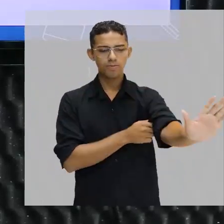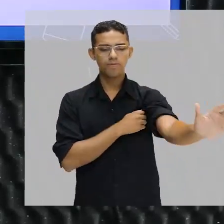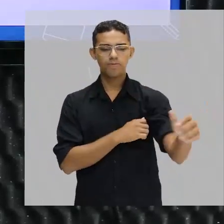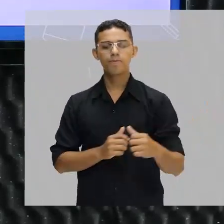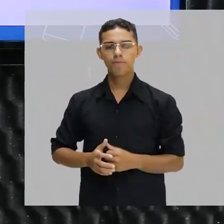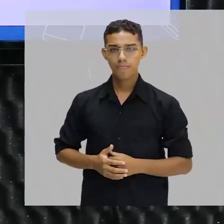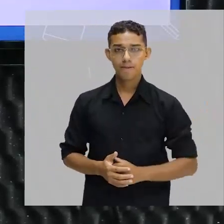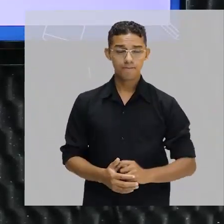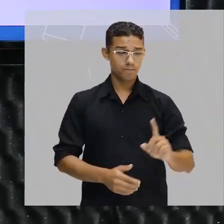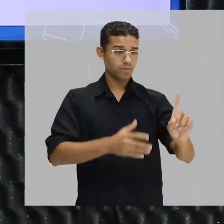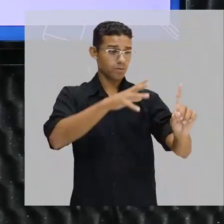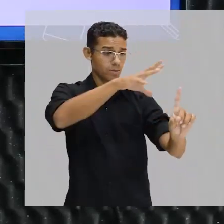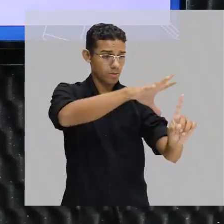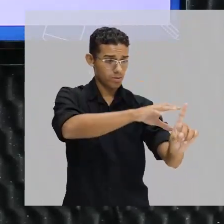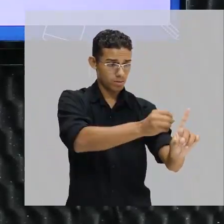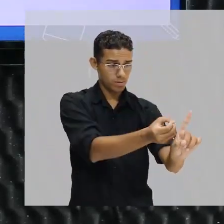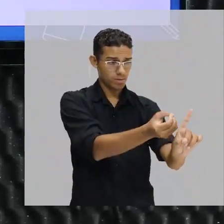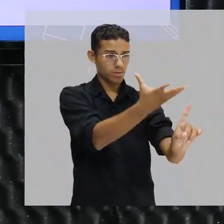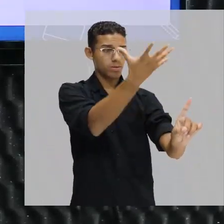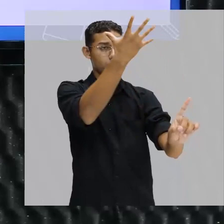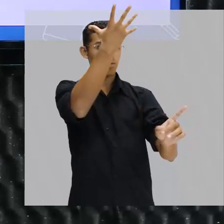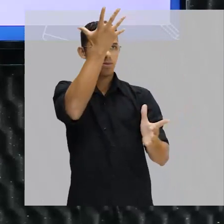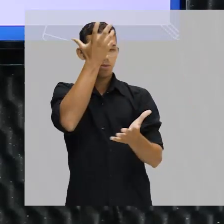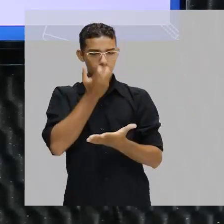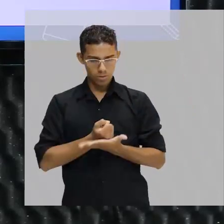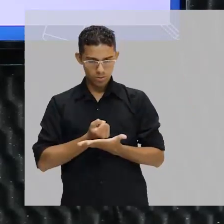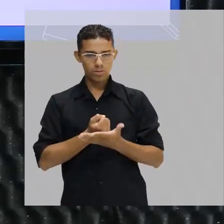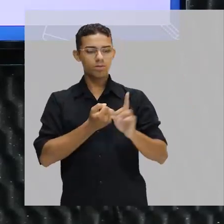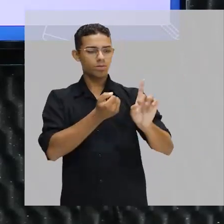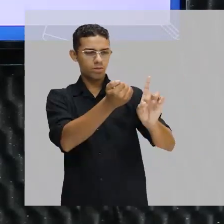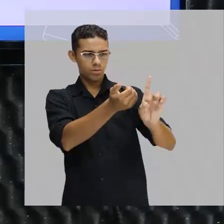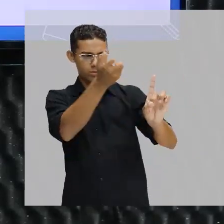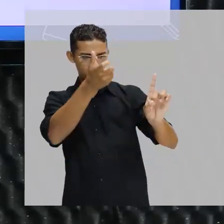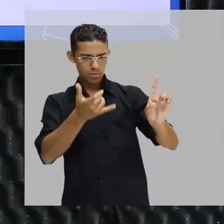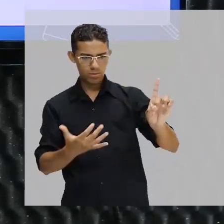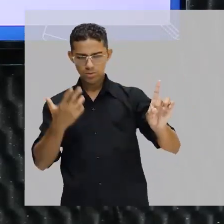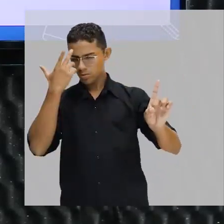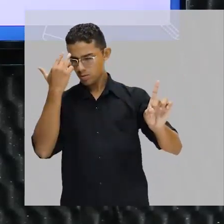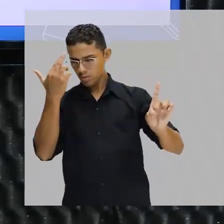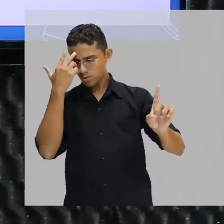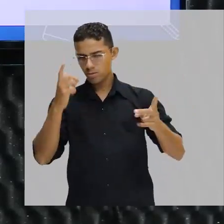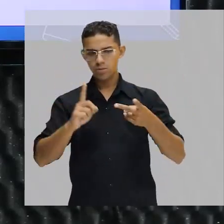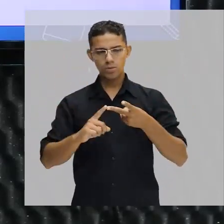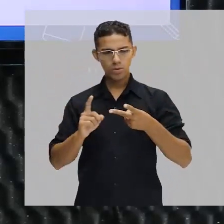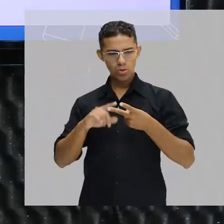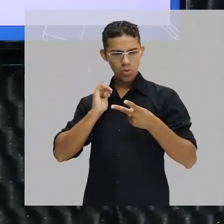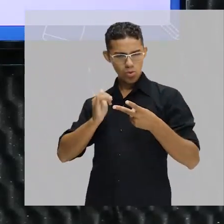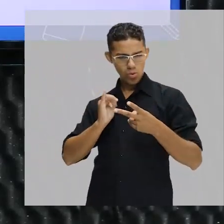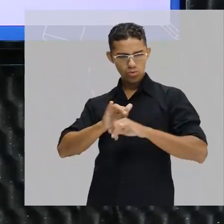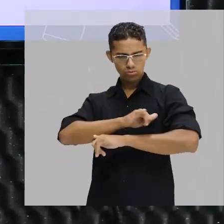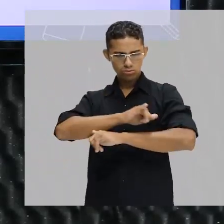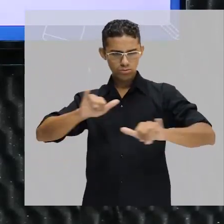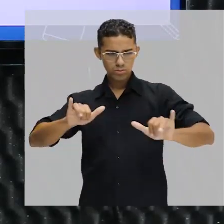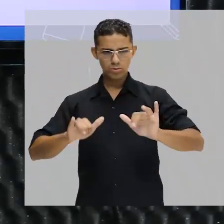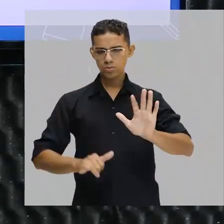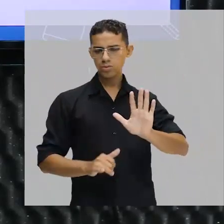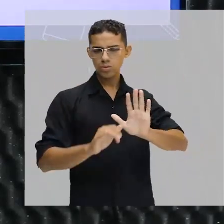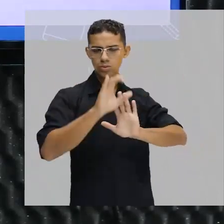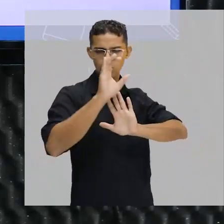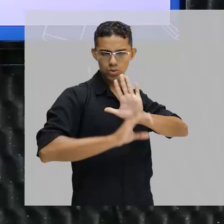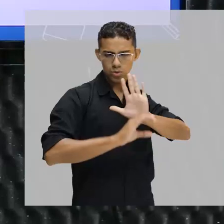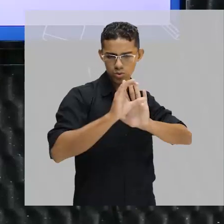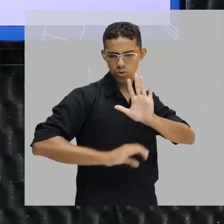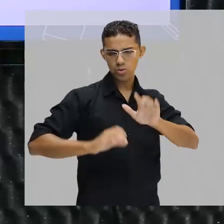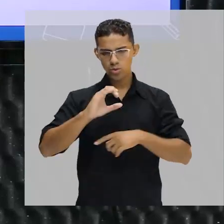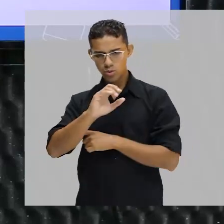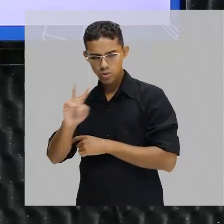Nós temos biografia, autobiografia, né? Notícia, currículo, lista de compras, cardápios, anúncio